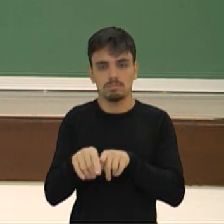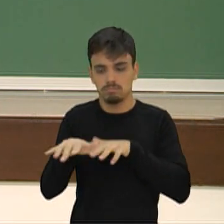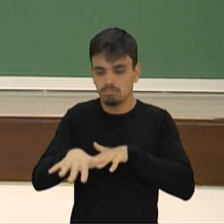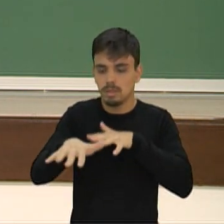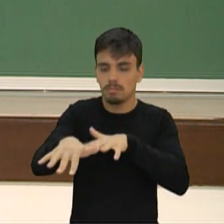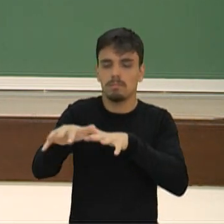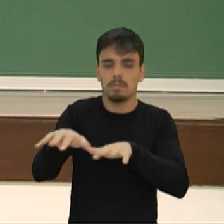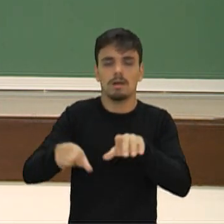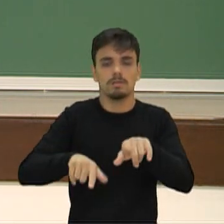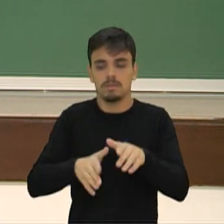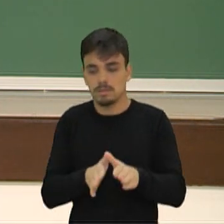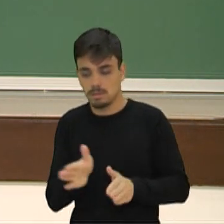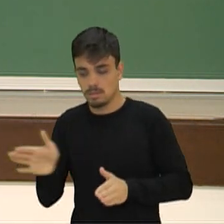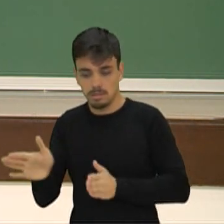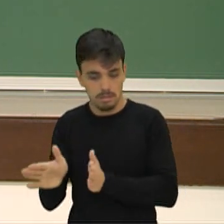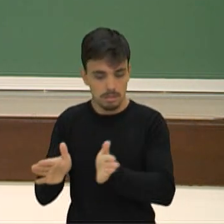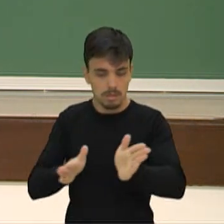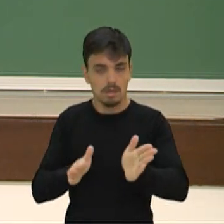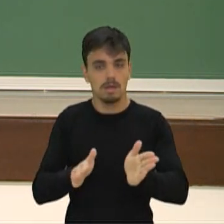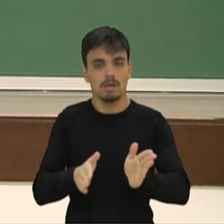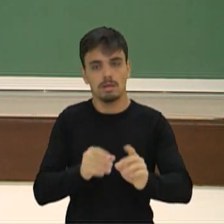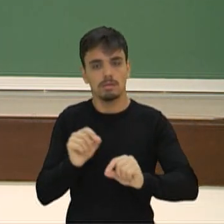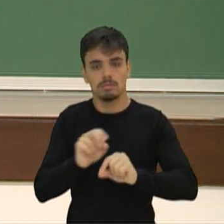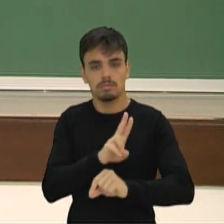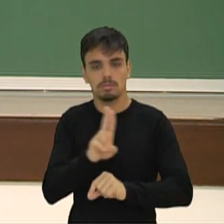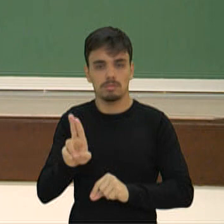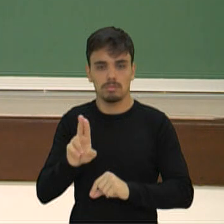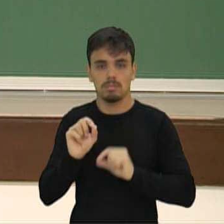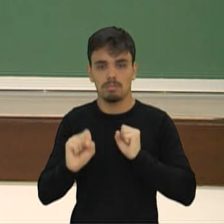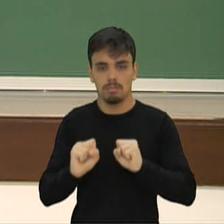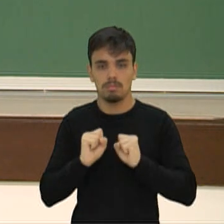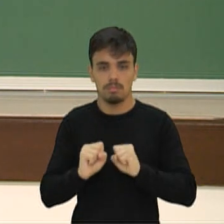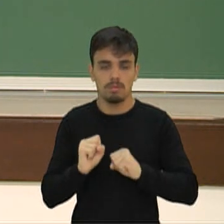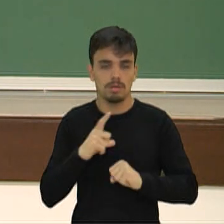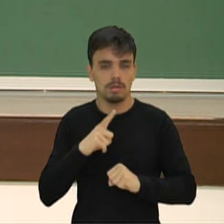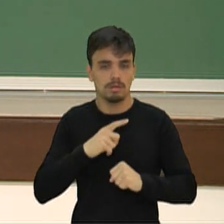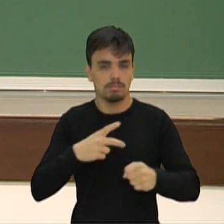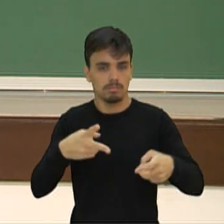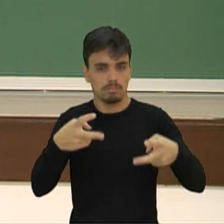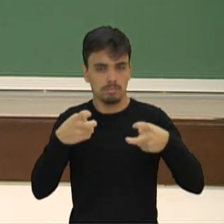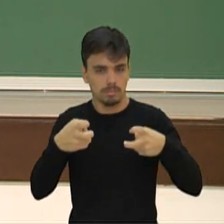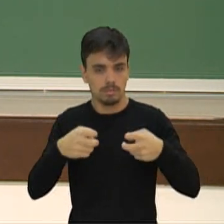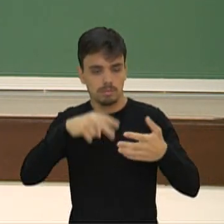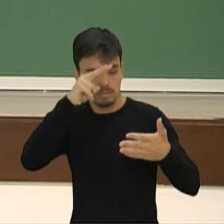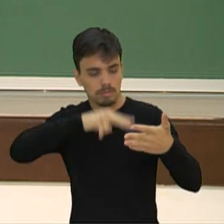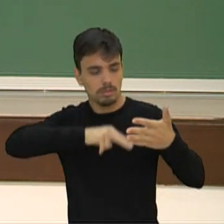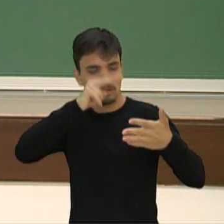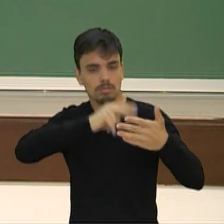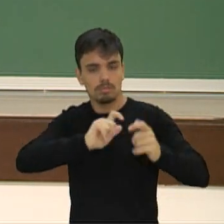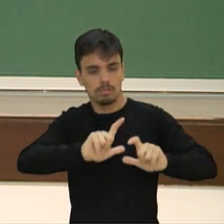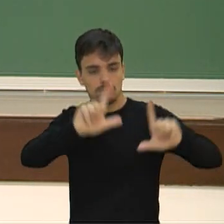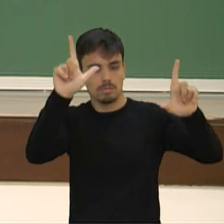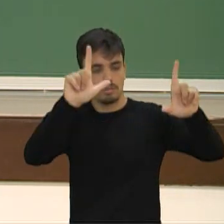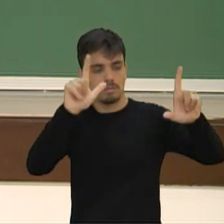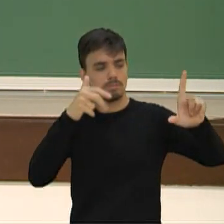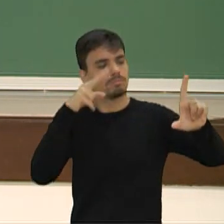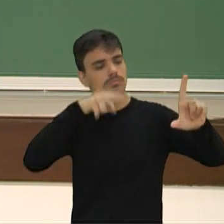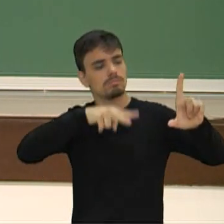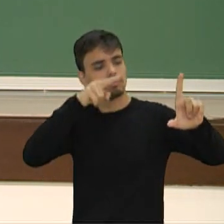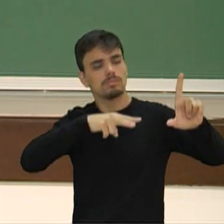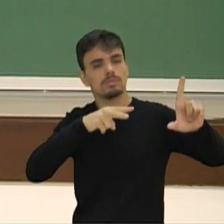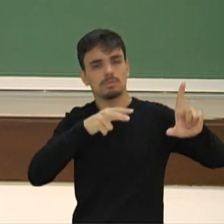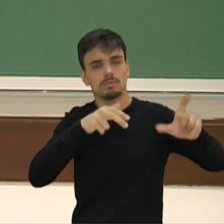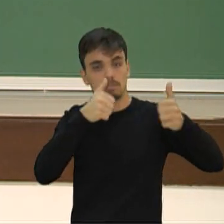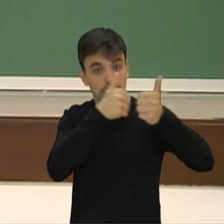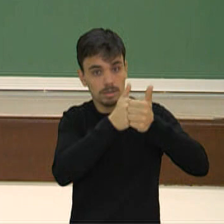que entrar à direita, chamamos que às vezes esse componente, você pode ter uma noção da leitura da placa quando você está meio que em cima da placa.